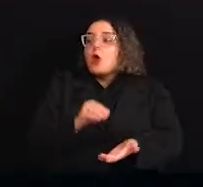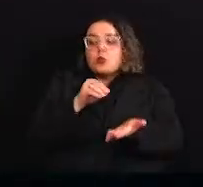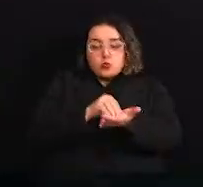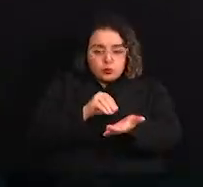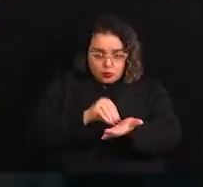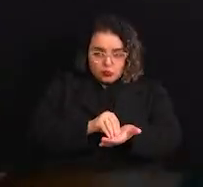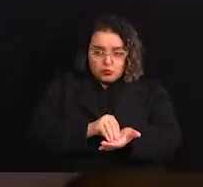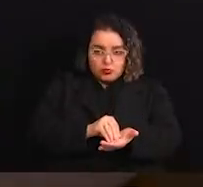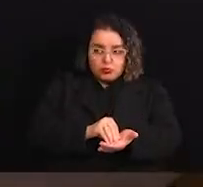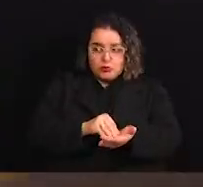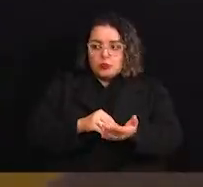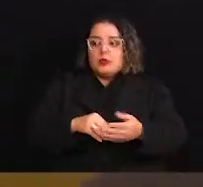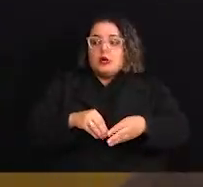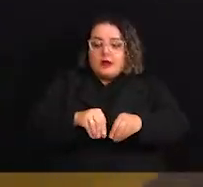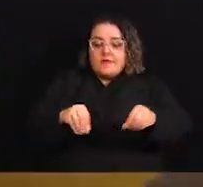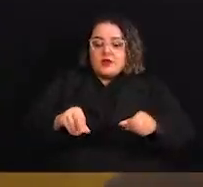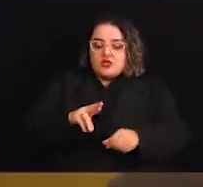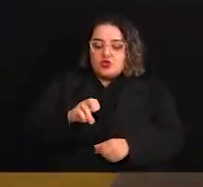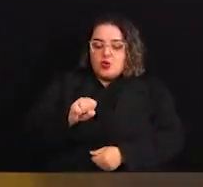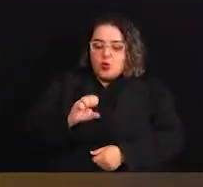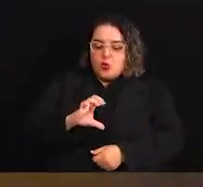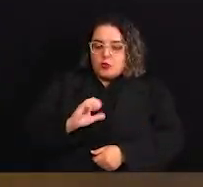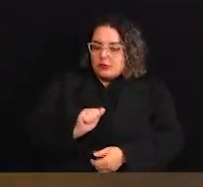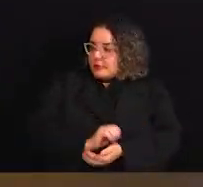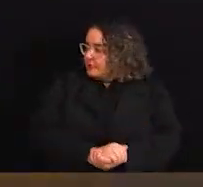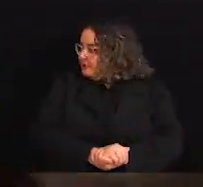E por último, na farinha de rosca.